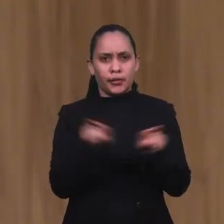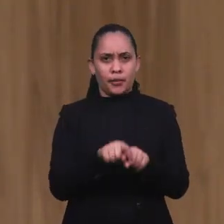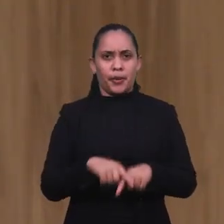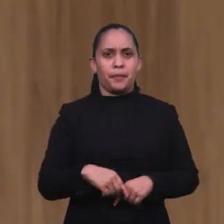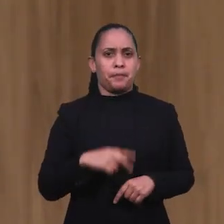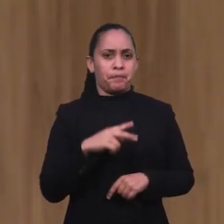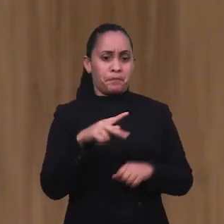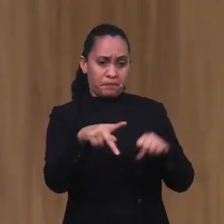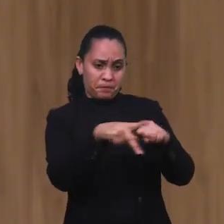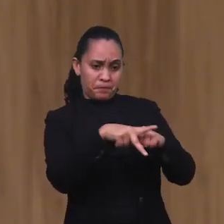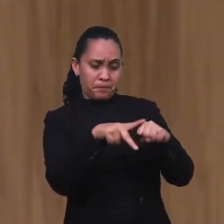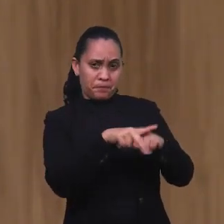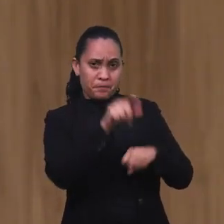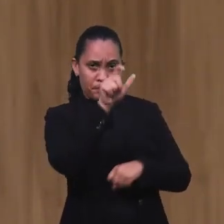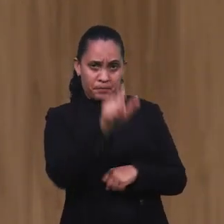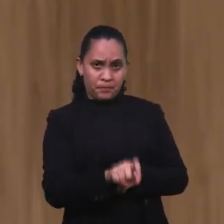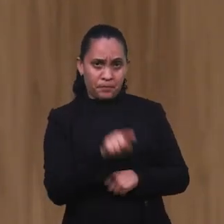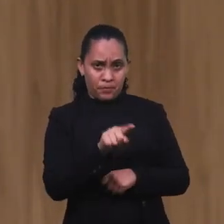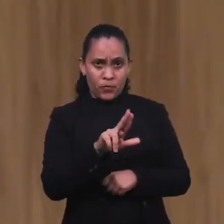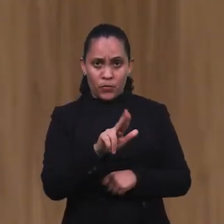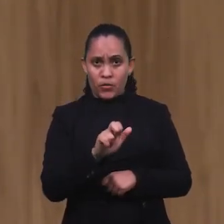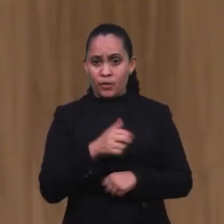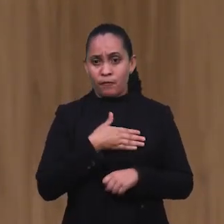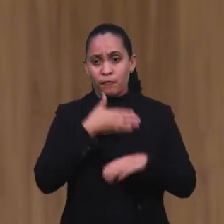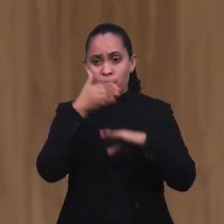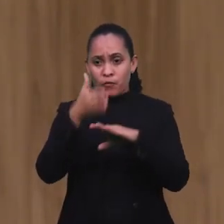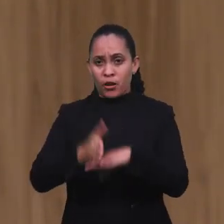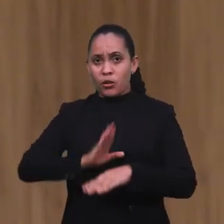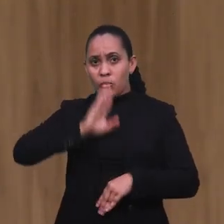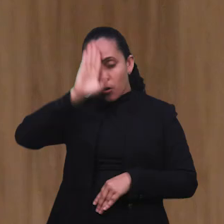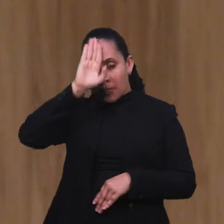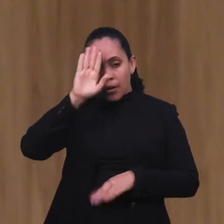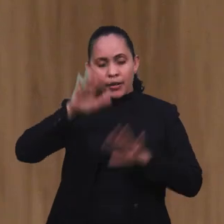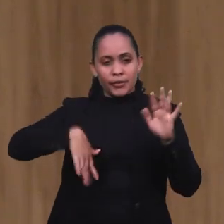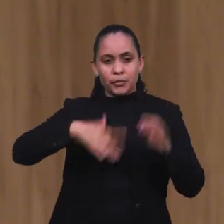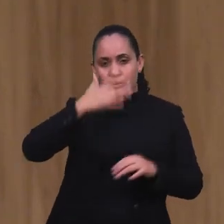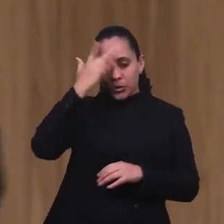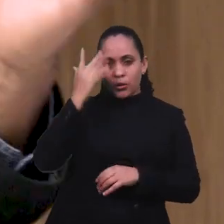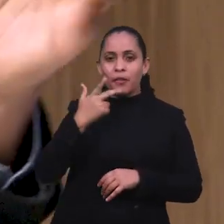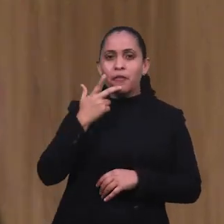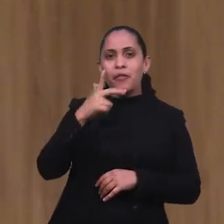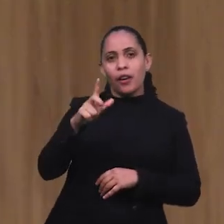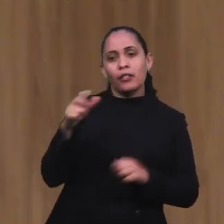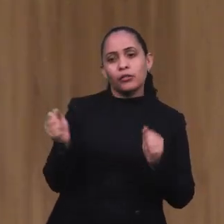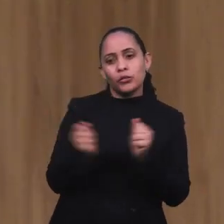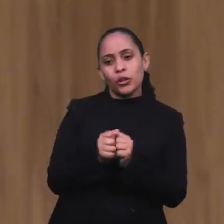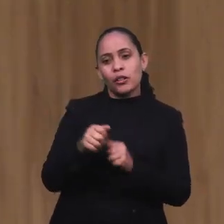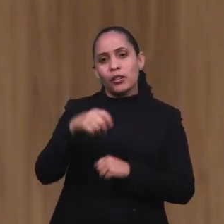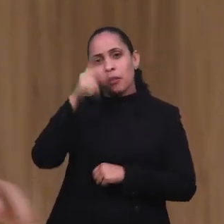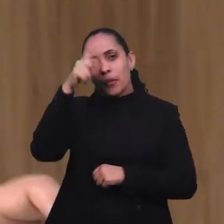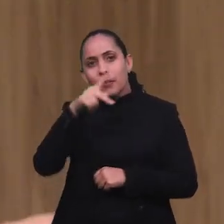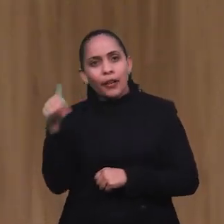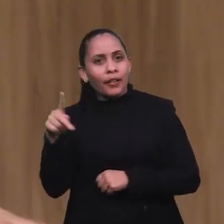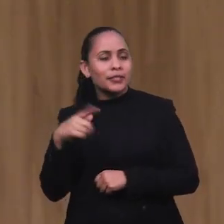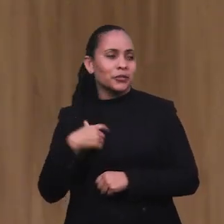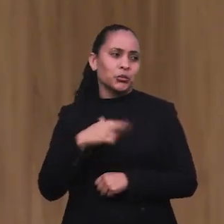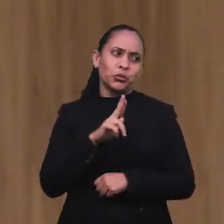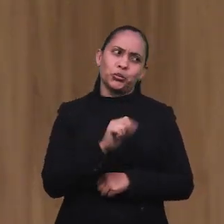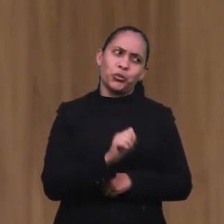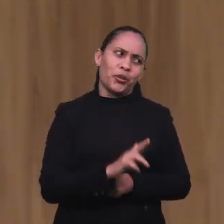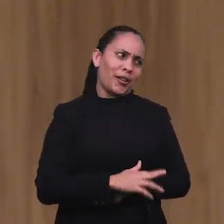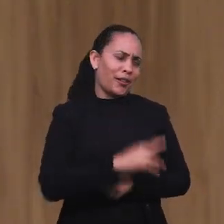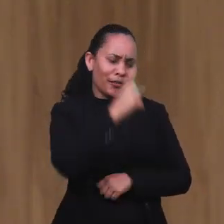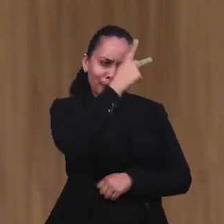Pedro. Pedro, já falamos que nunca esteve em Roma, embora fala que lá iniciou o papado com Pedro. Pedro nunca foi